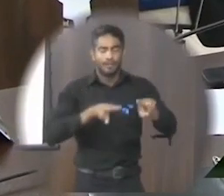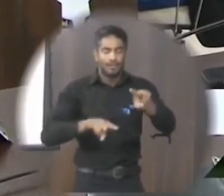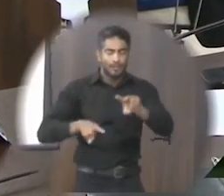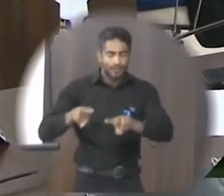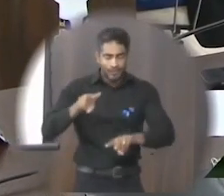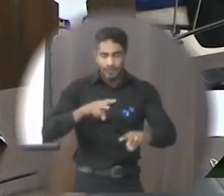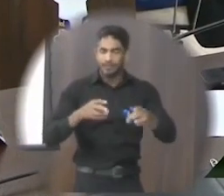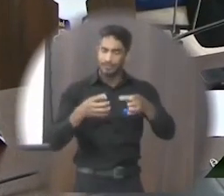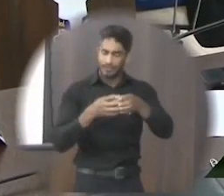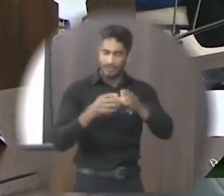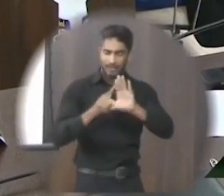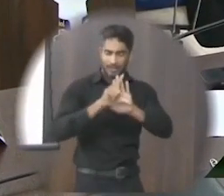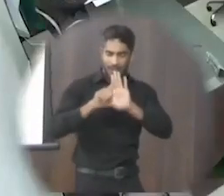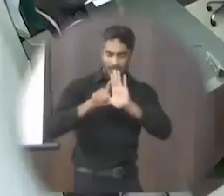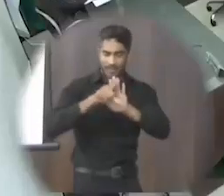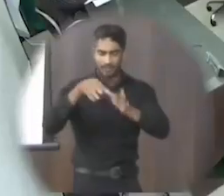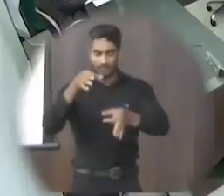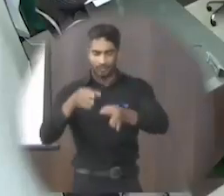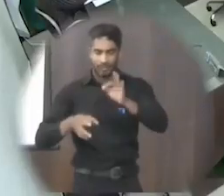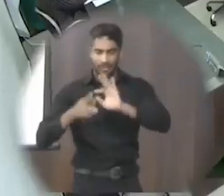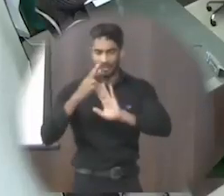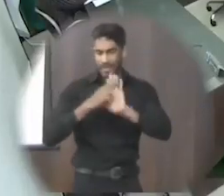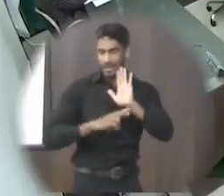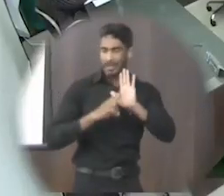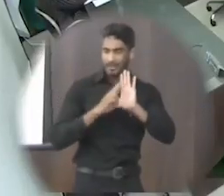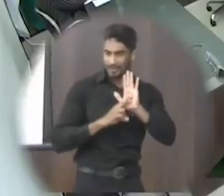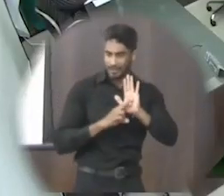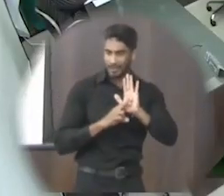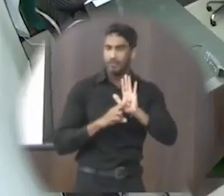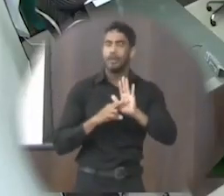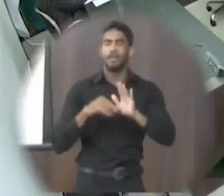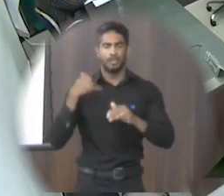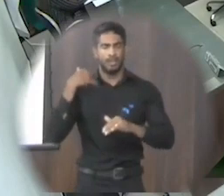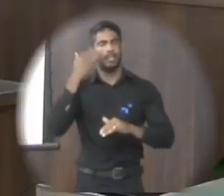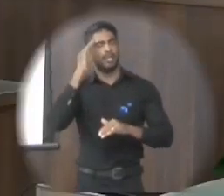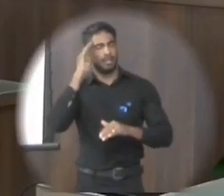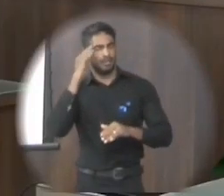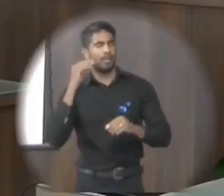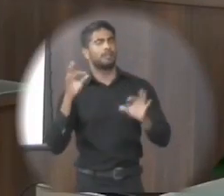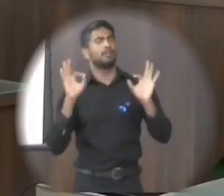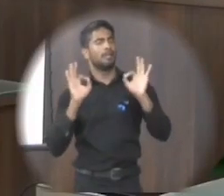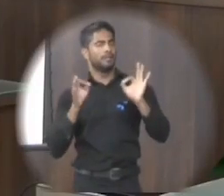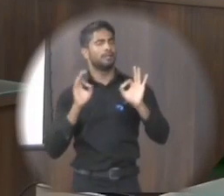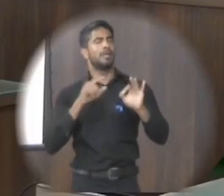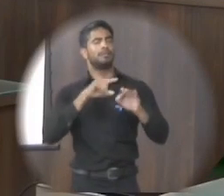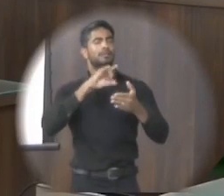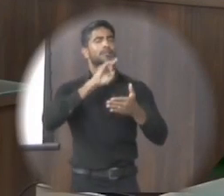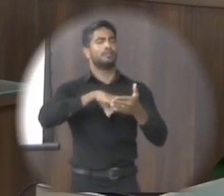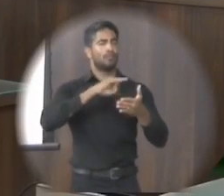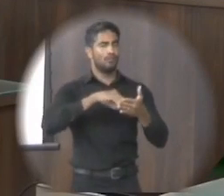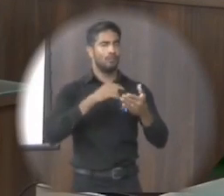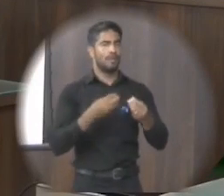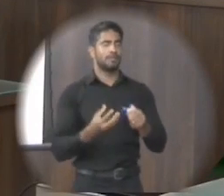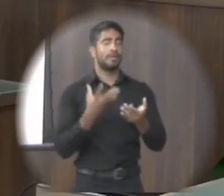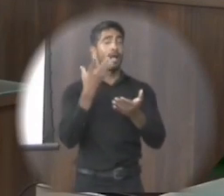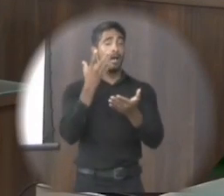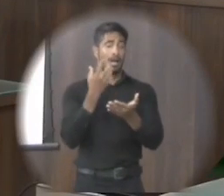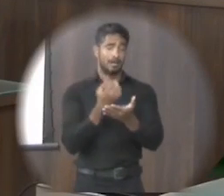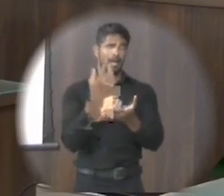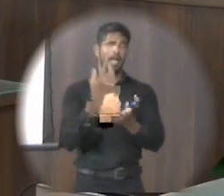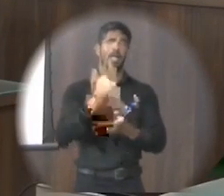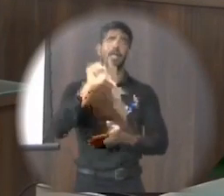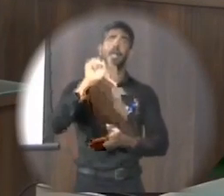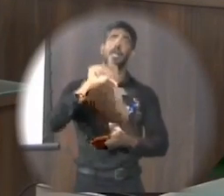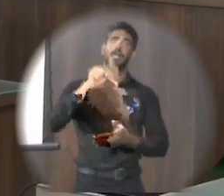da Comissão de Legislação, Justiça e Redação, que concluiu pela legalidade da matéria, esta comissão se coloca favorável